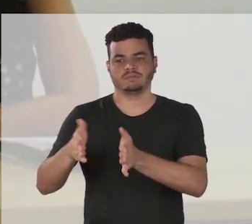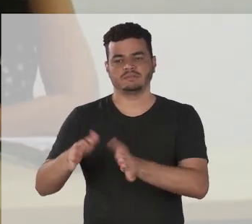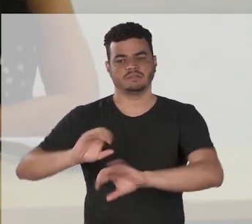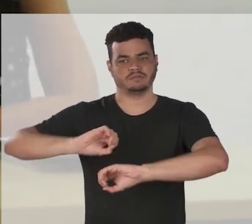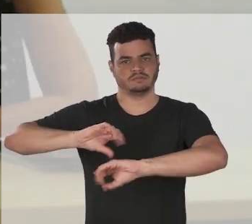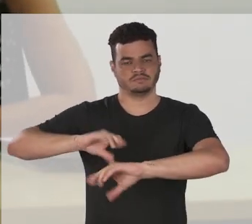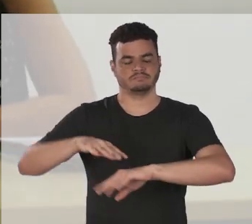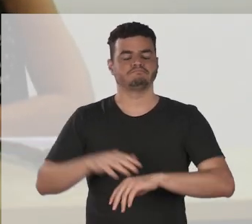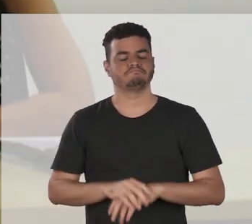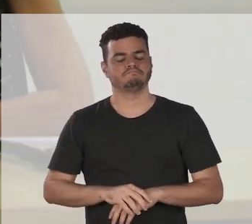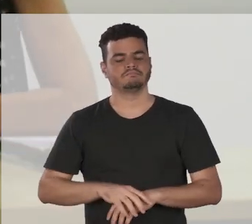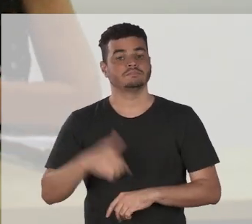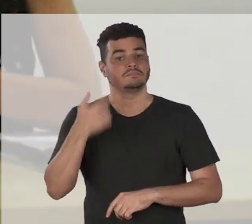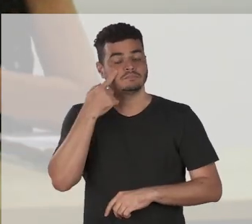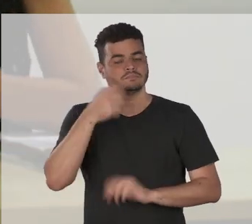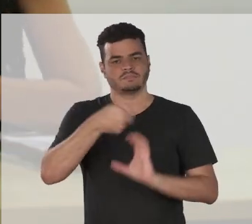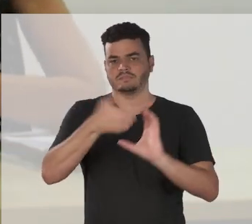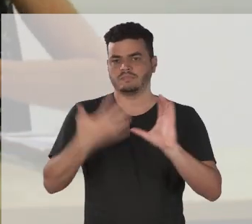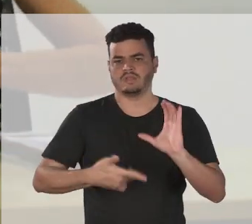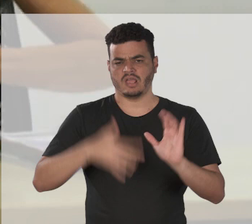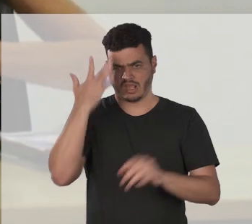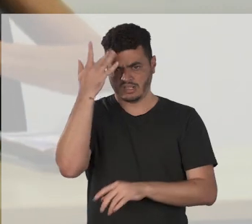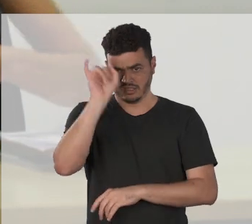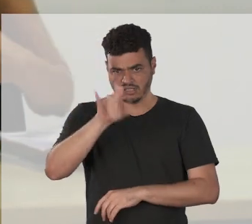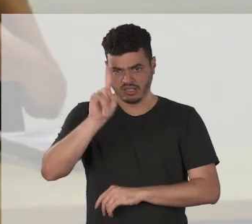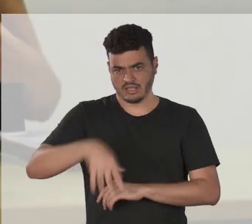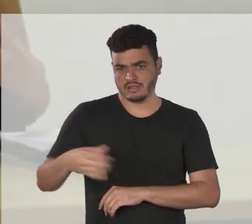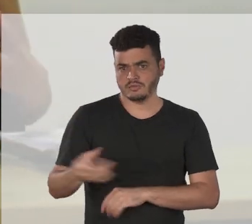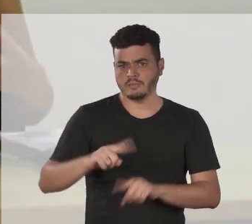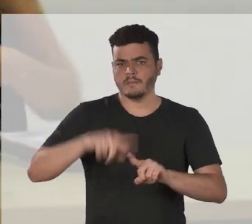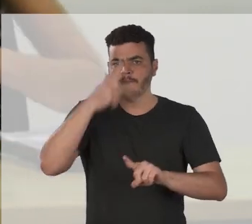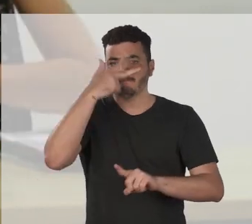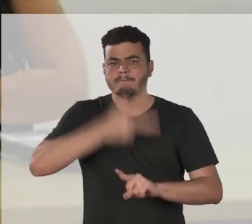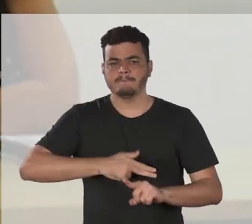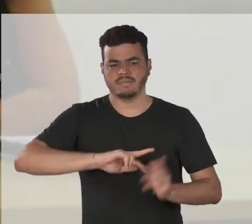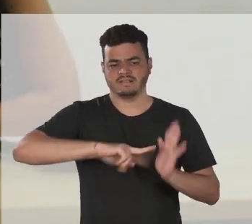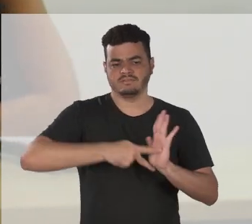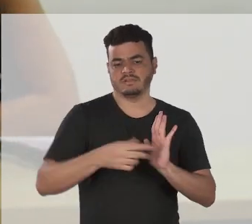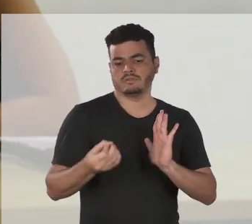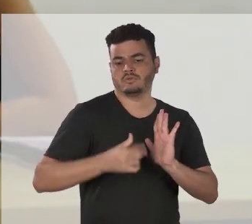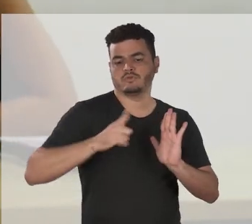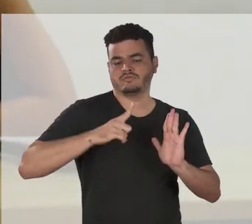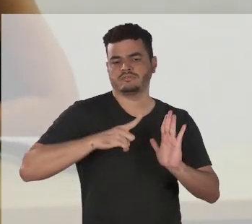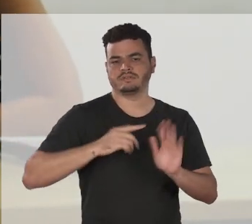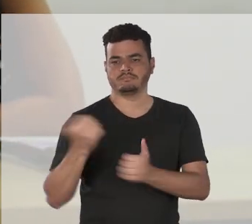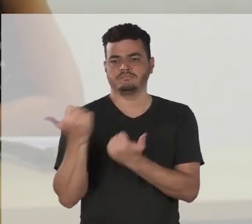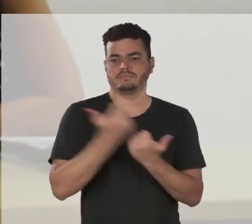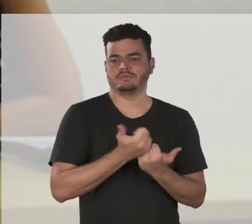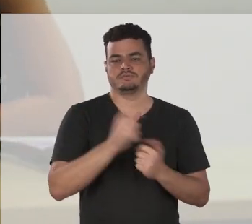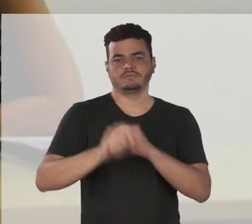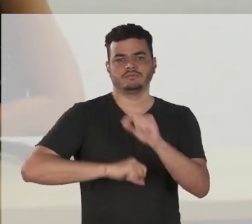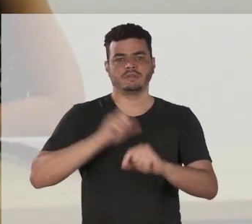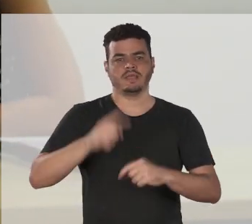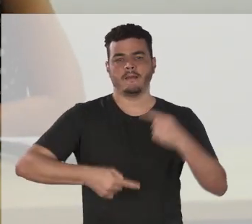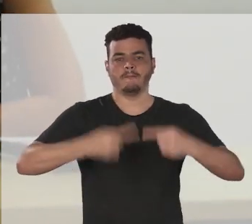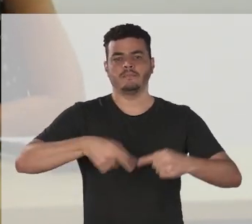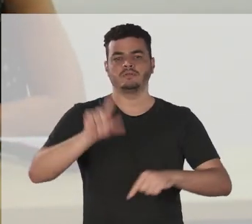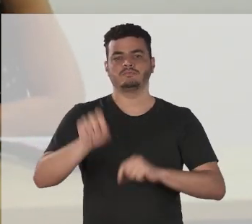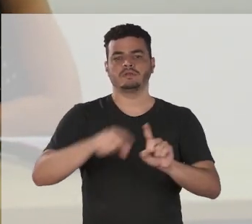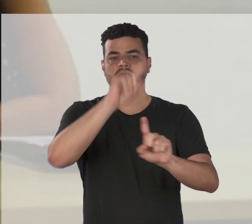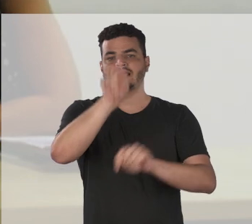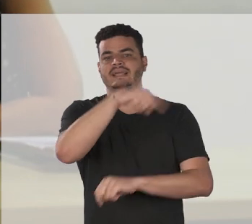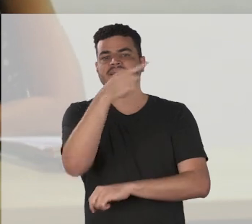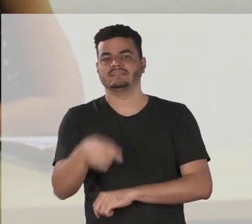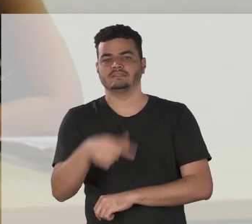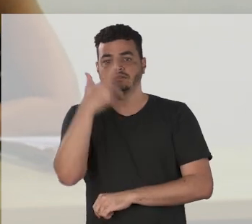E depois, esse aspecto que, por aí, não sei se é novo, mas parece que está sendo ressignificado, que são as políticas de cancelamento,